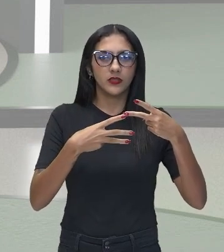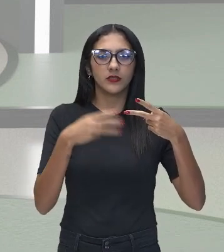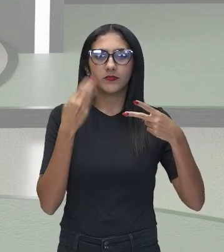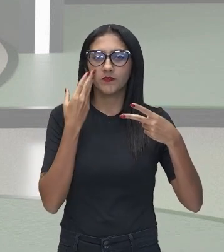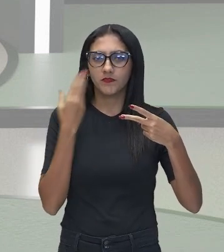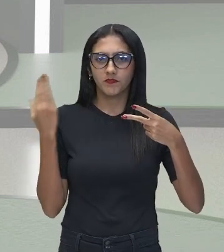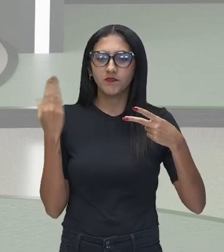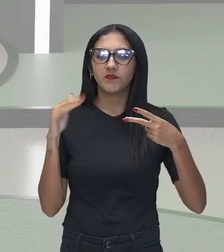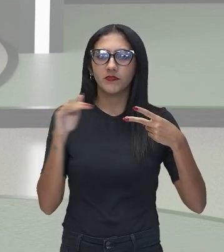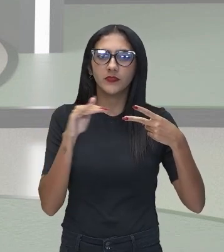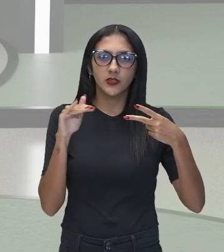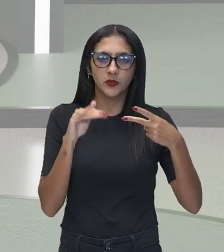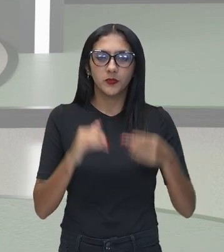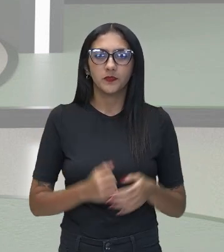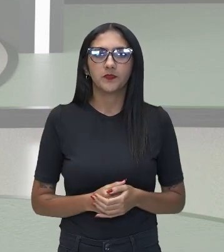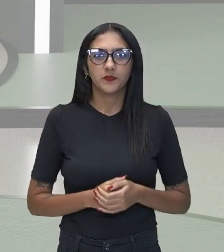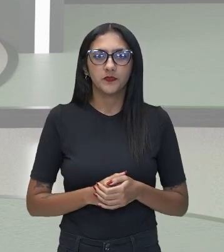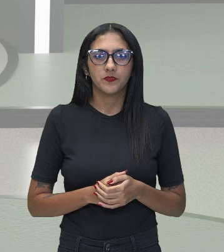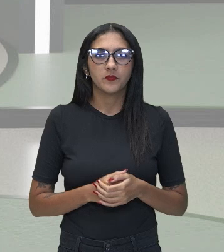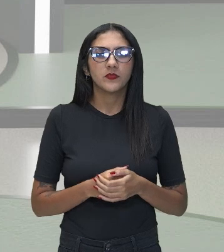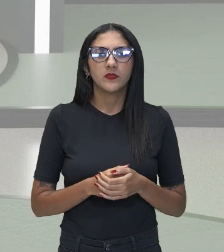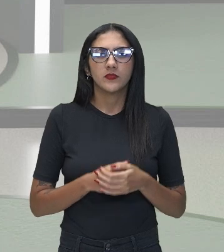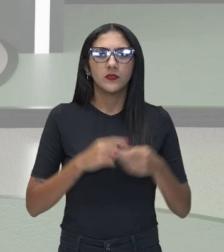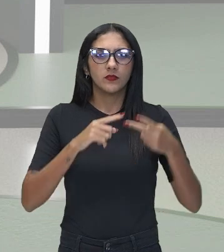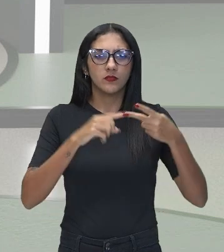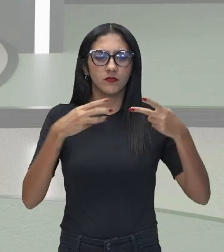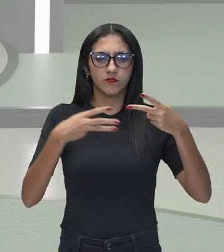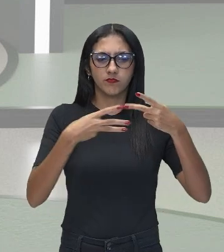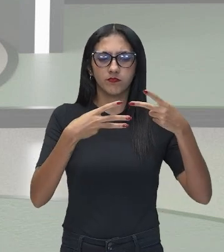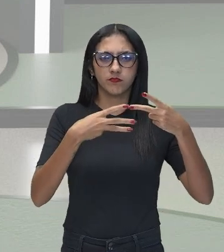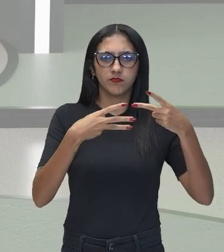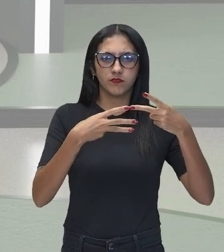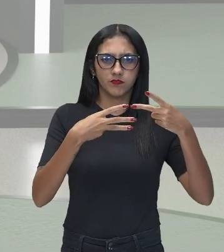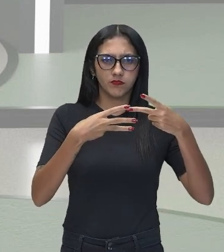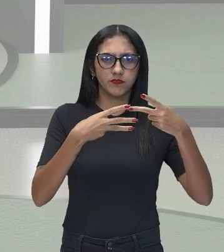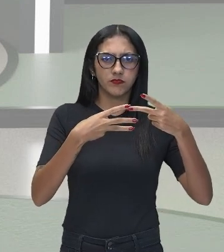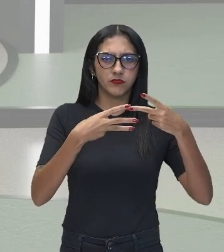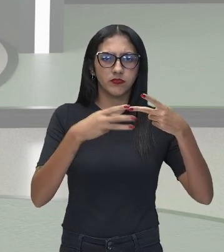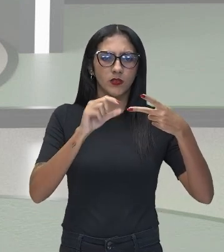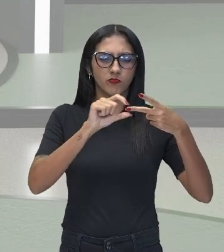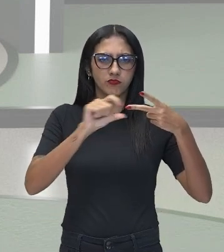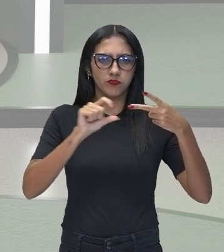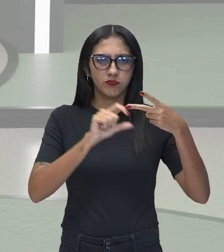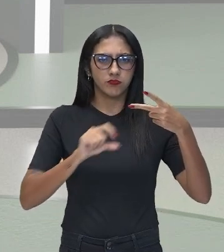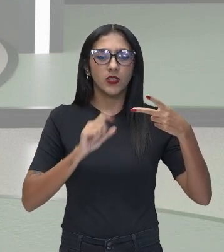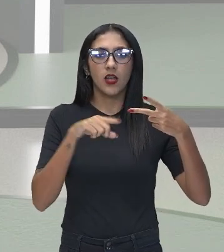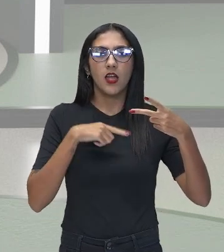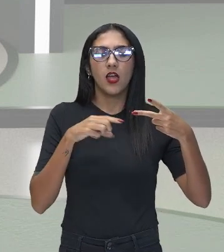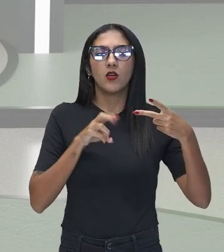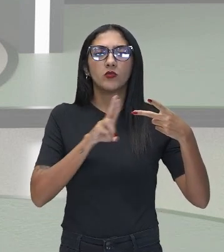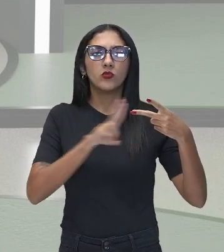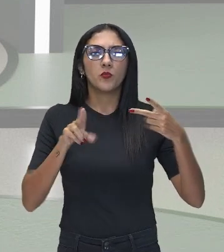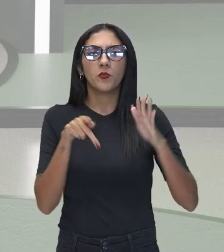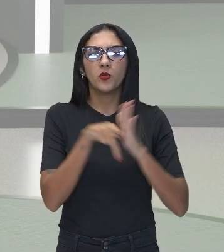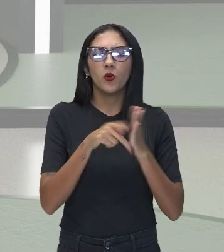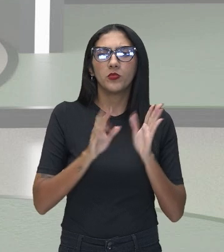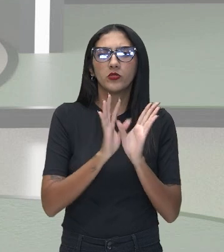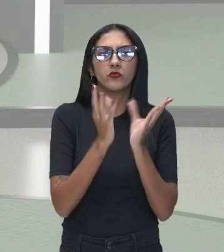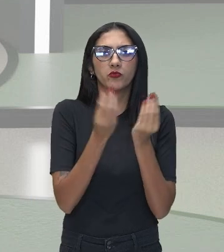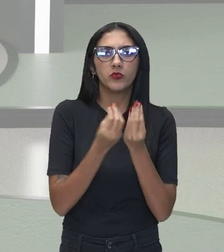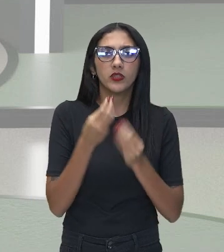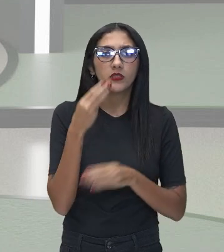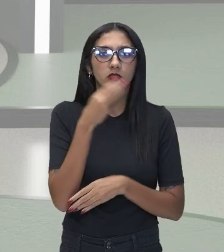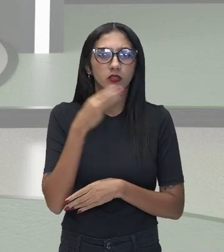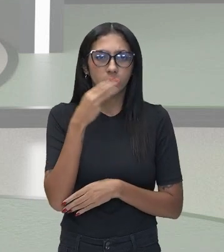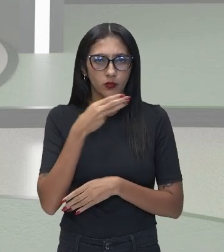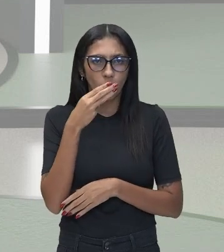frutose. Então, quando a gente fala em glicose, em galactose e frutose, estou falando de um grupo de monossacarídeos com